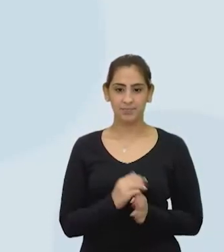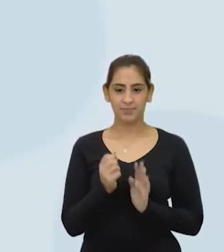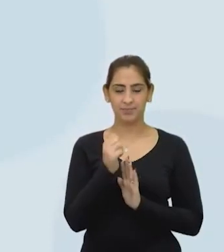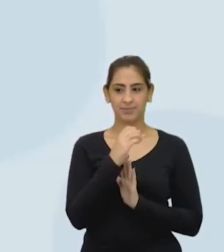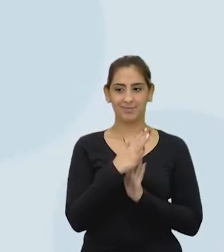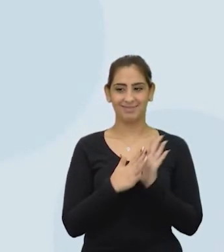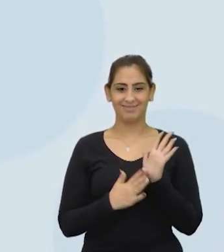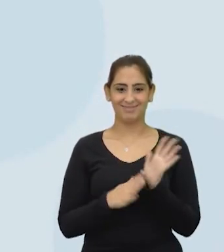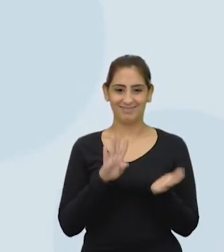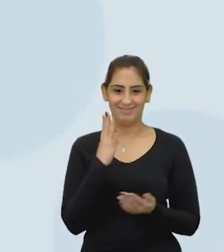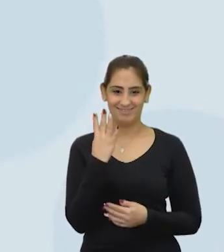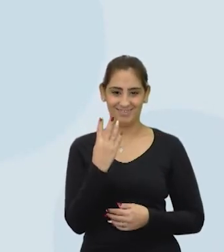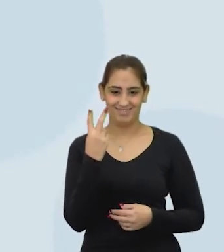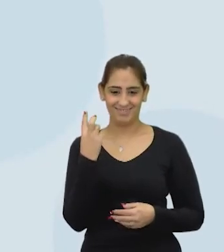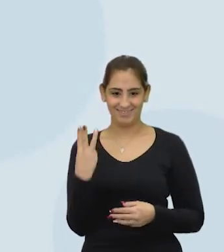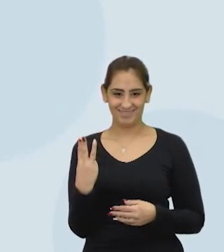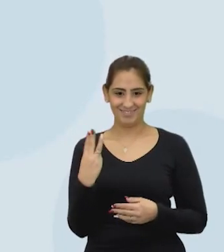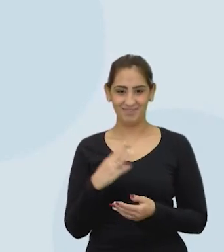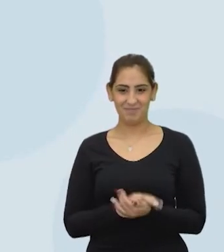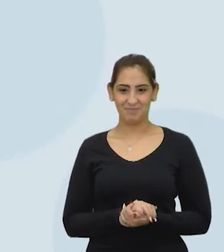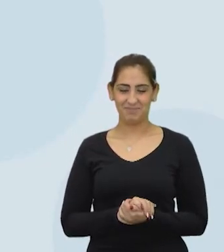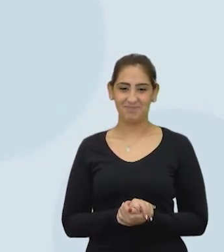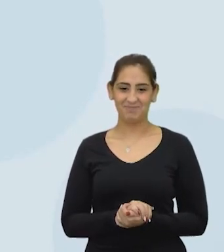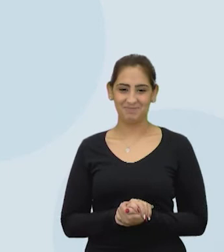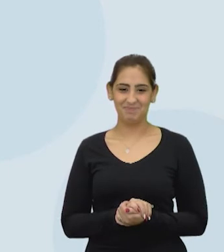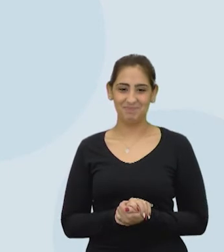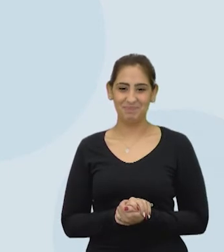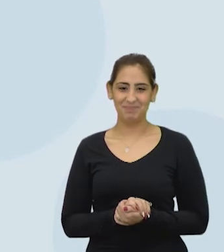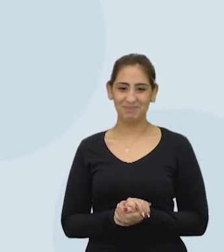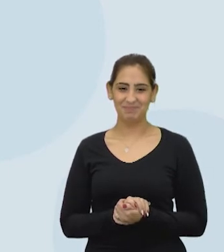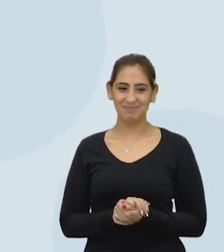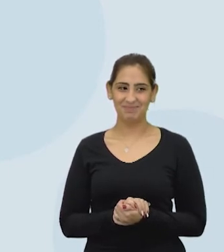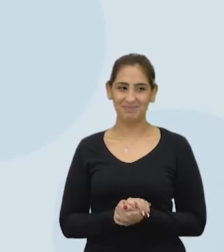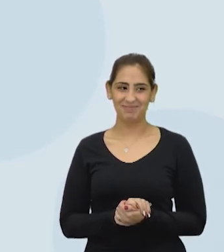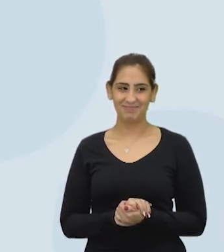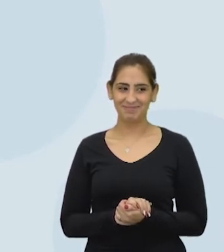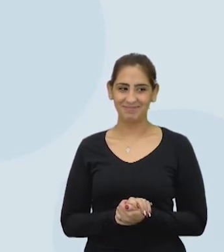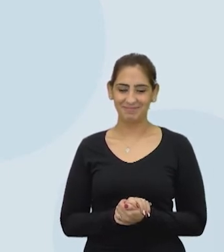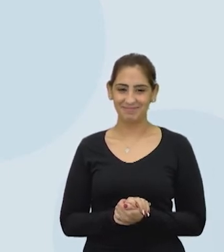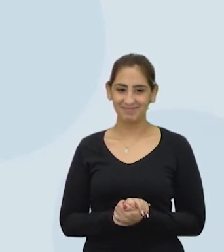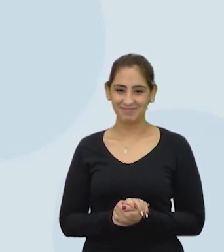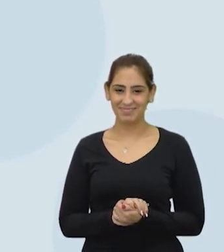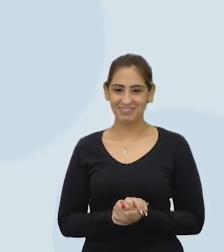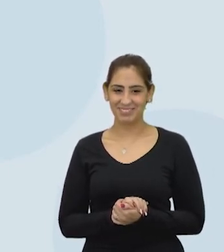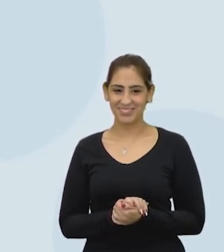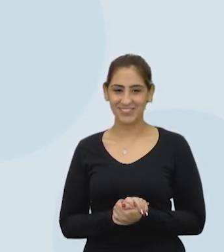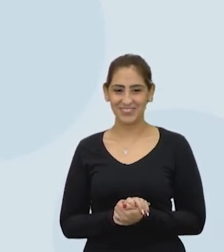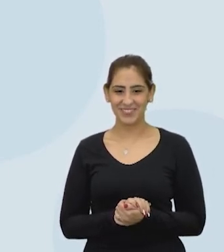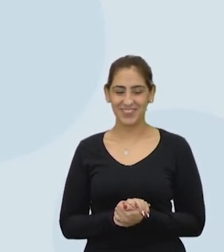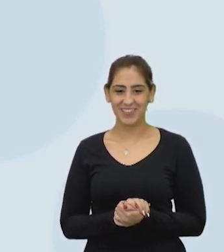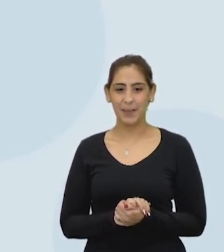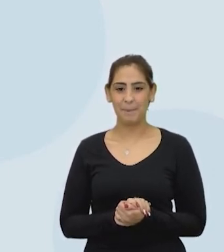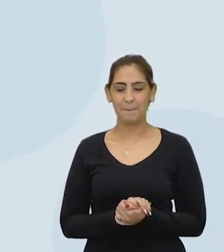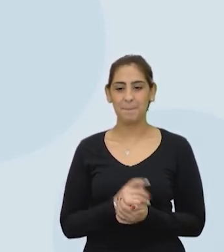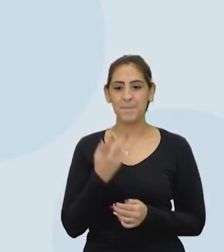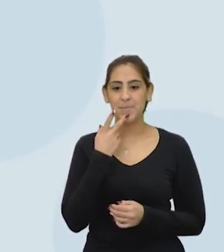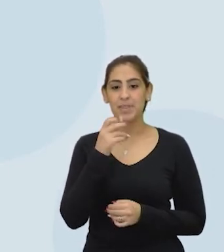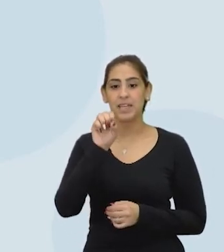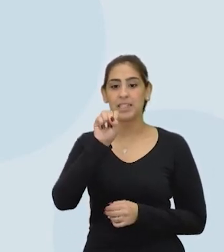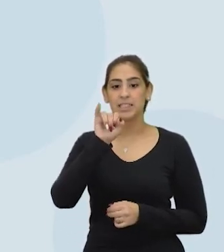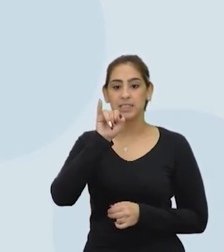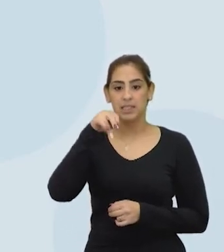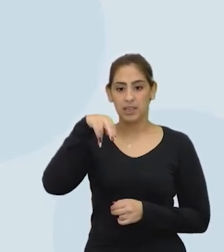Retome o texto da página 43 do caderno do aluno. O texto Cobrança Excessiva pode levar jovens atletas à síndrome de